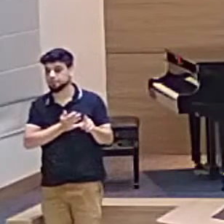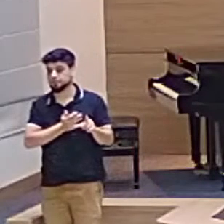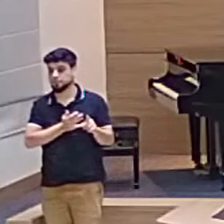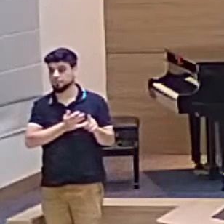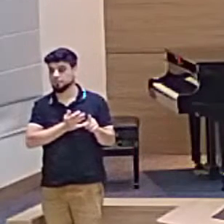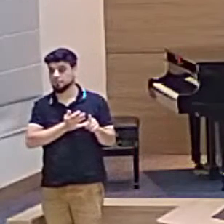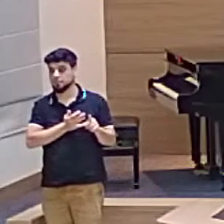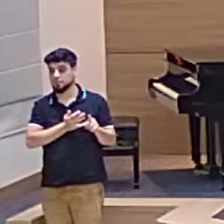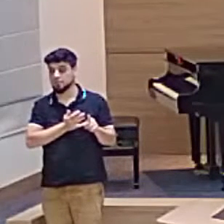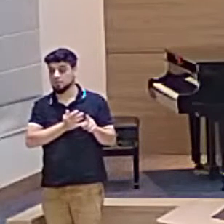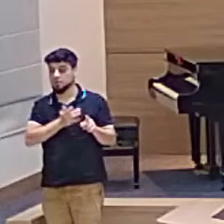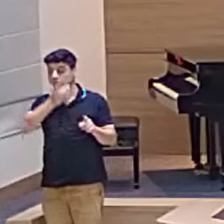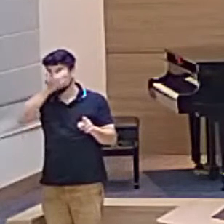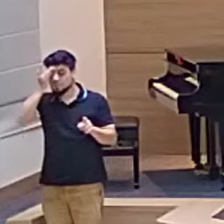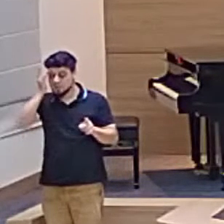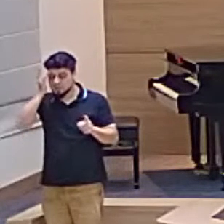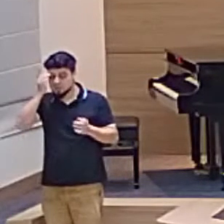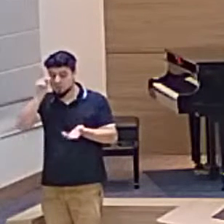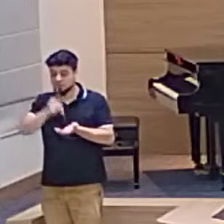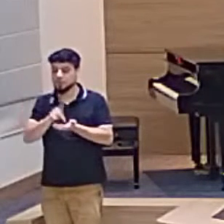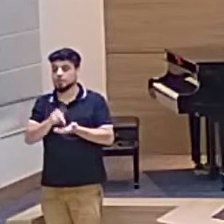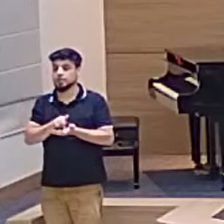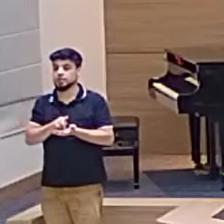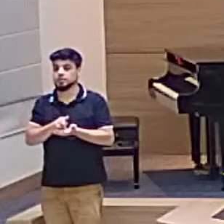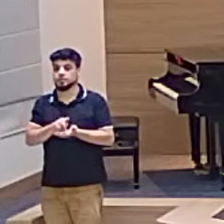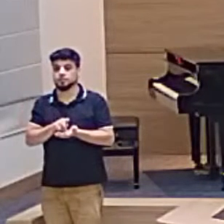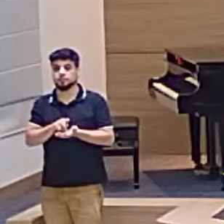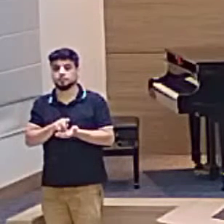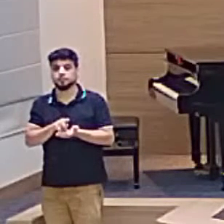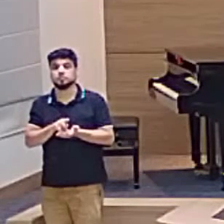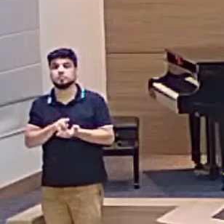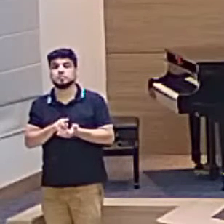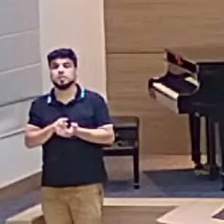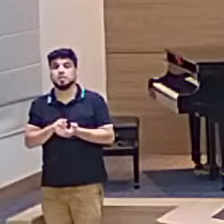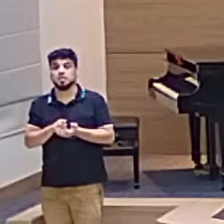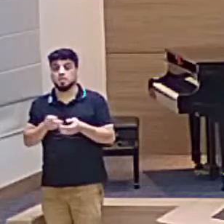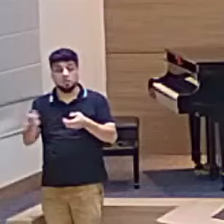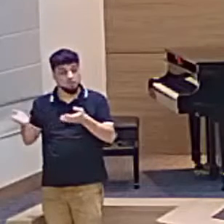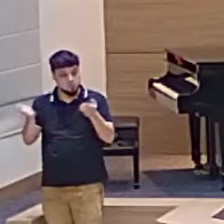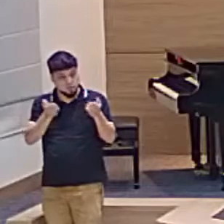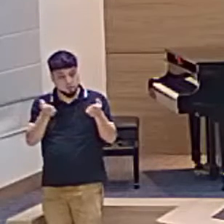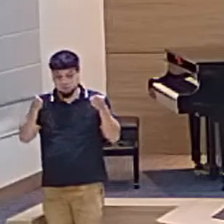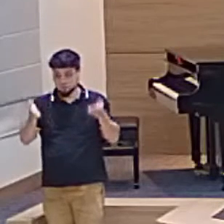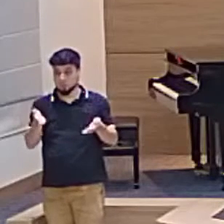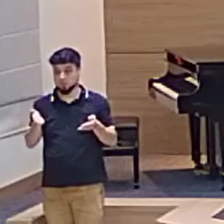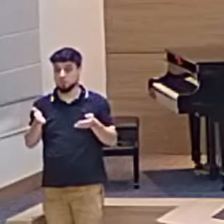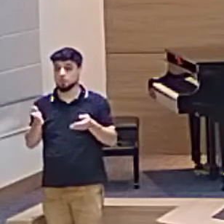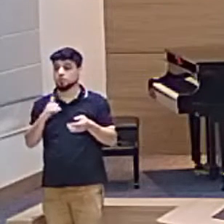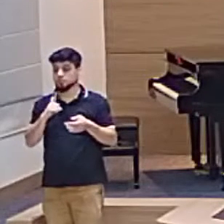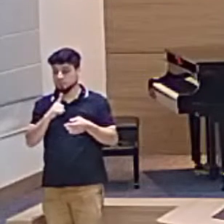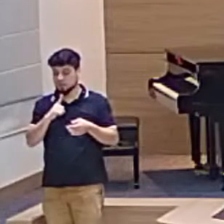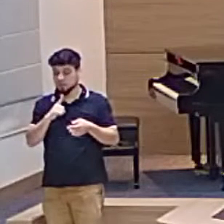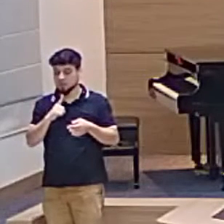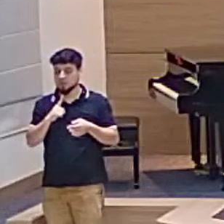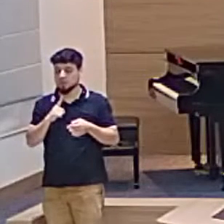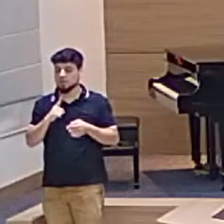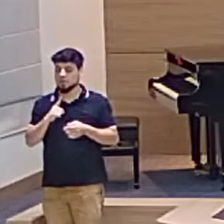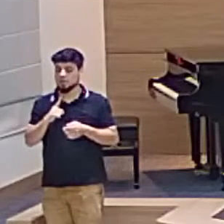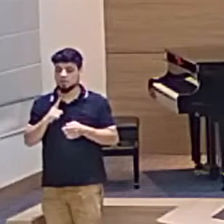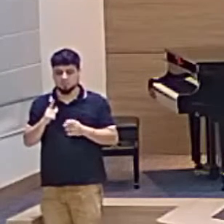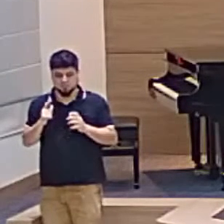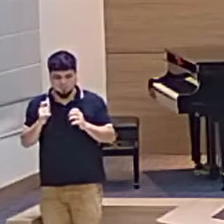coração da sua família e você hoje à noite pode declarar compra e a postura